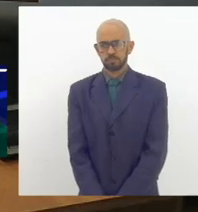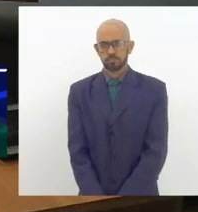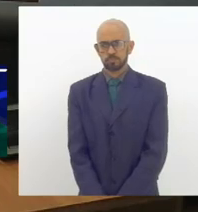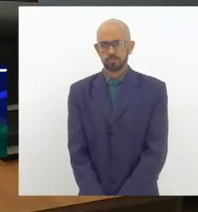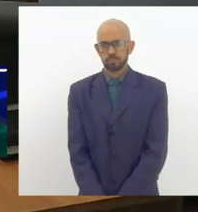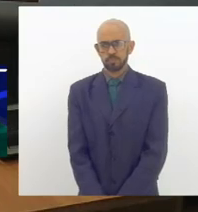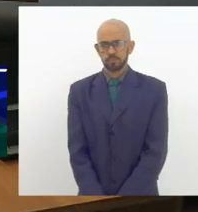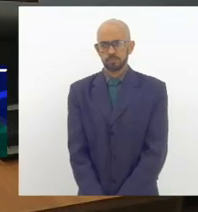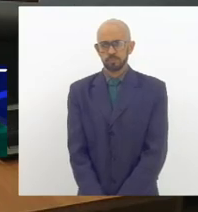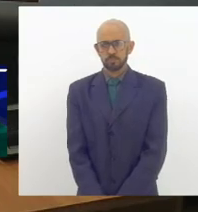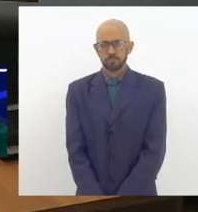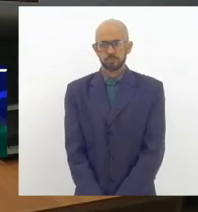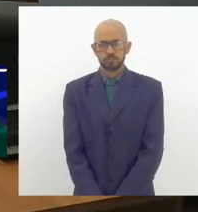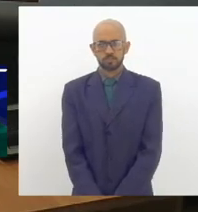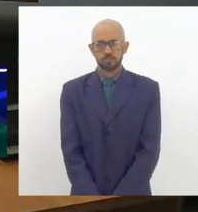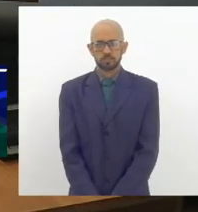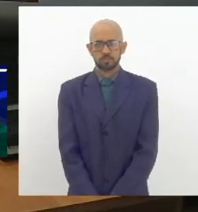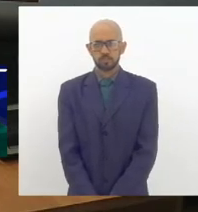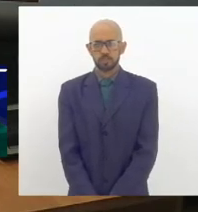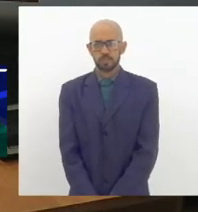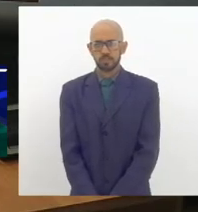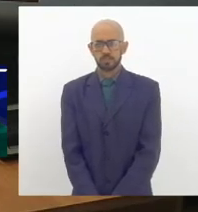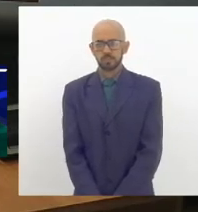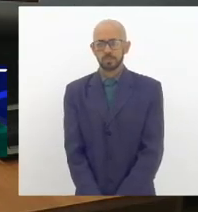eu passei a ombro só